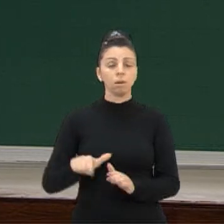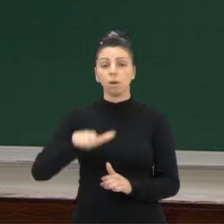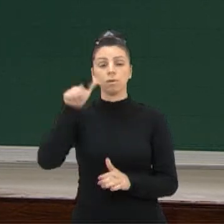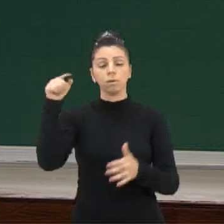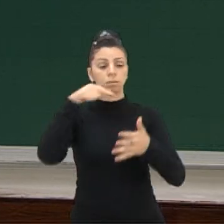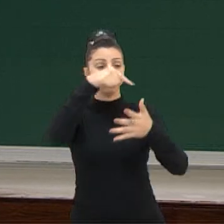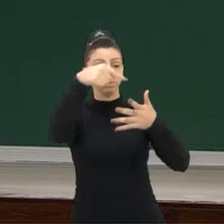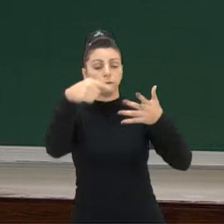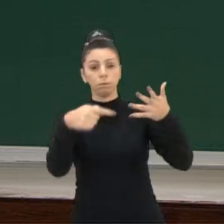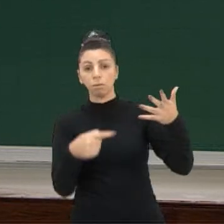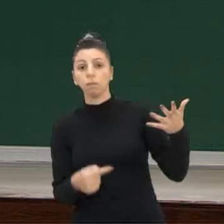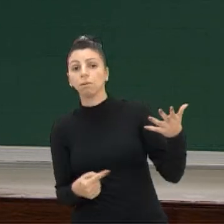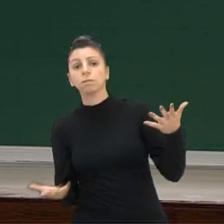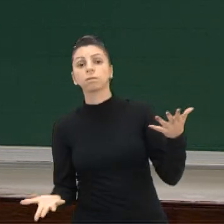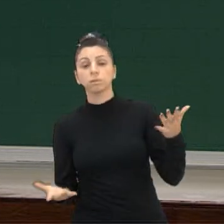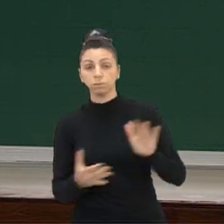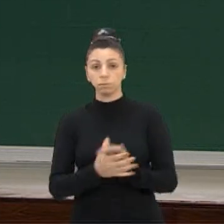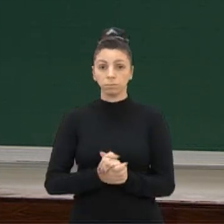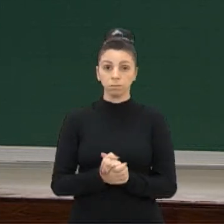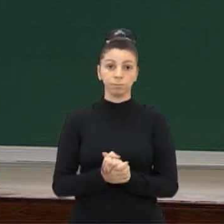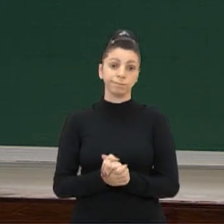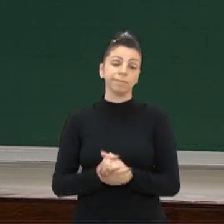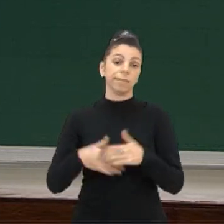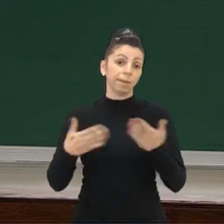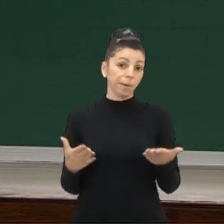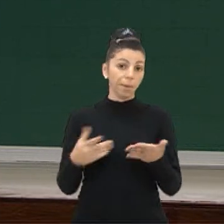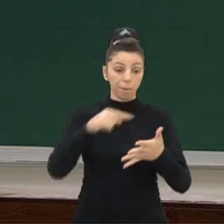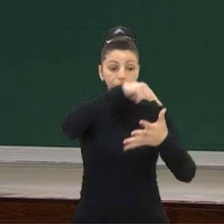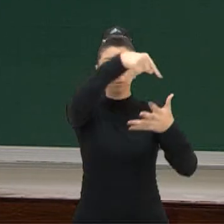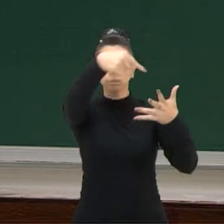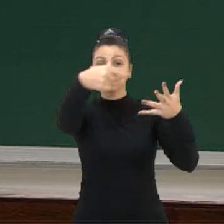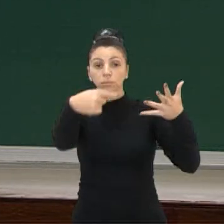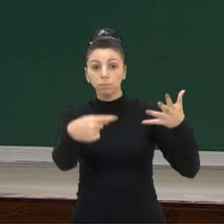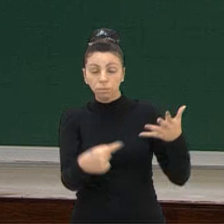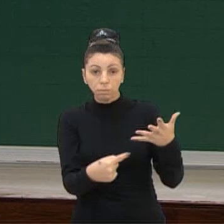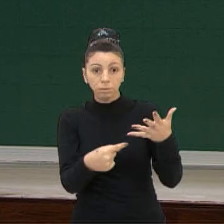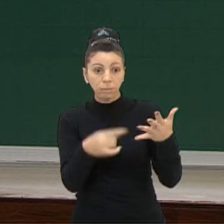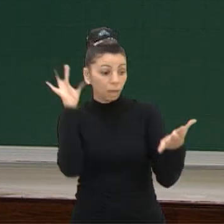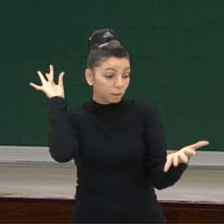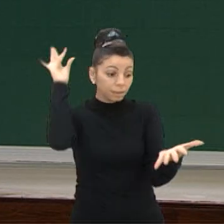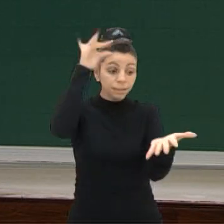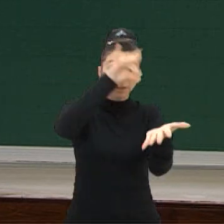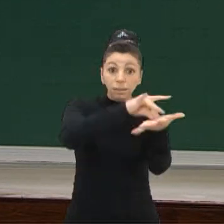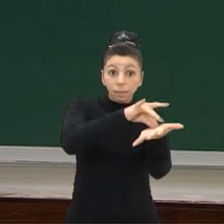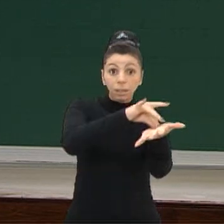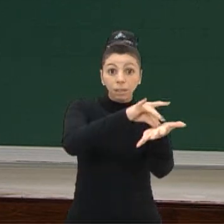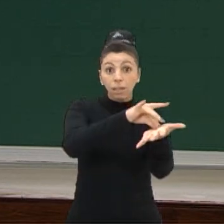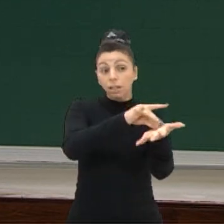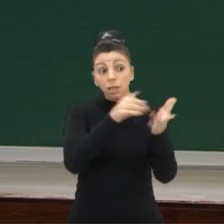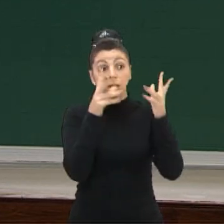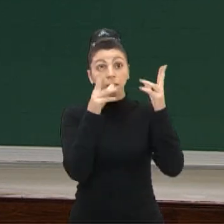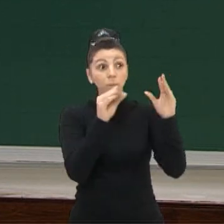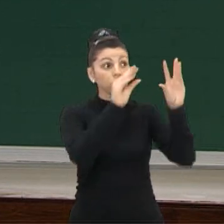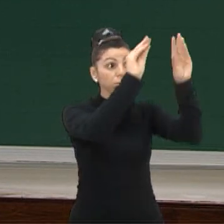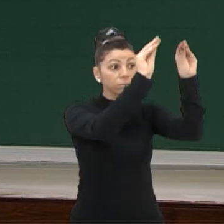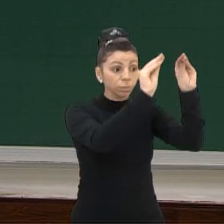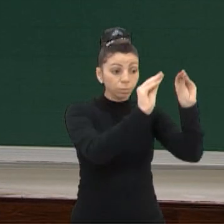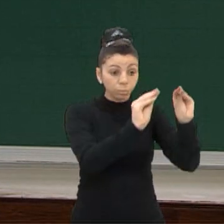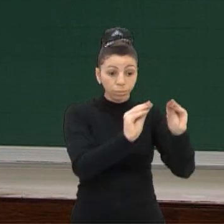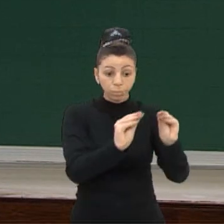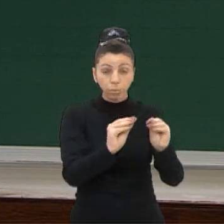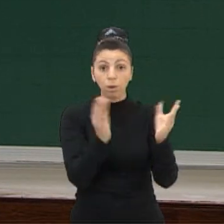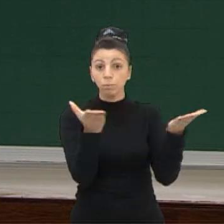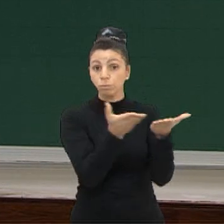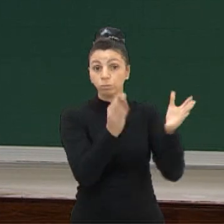com o ele, o nós e o eles? Ora, as demais pessoas a gente pega na íntegra, do jeito que está ali conjugado, no presente